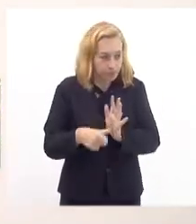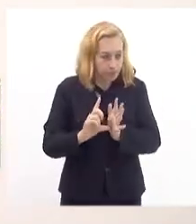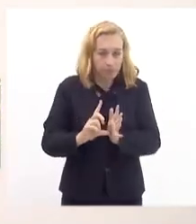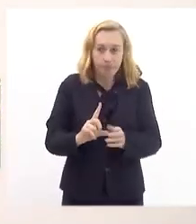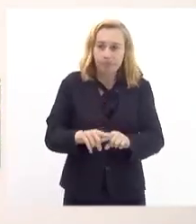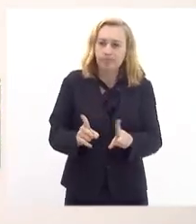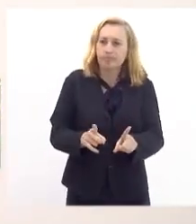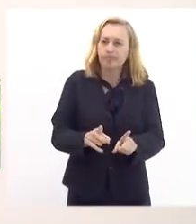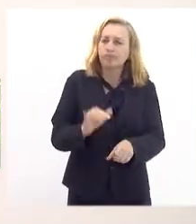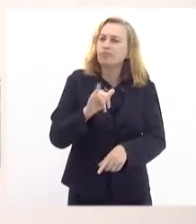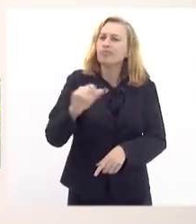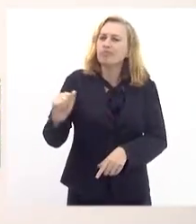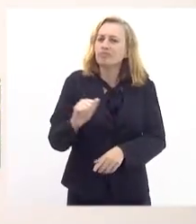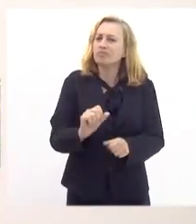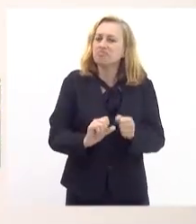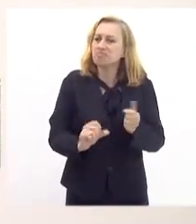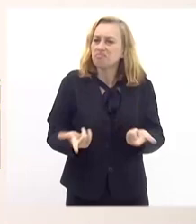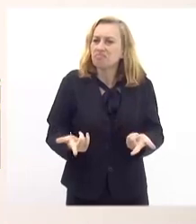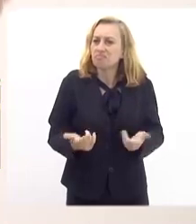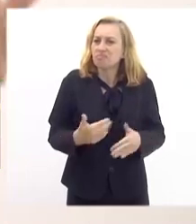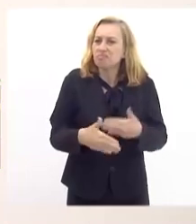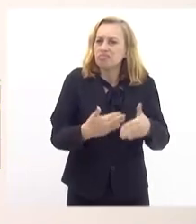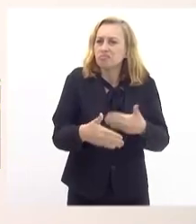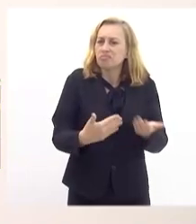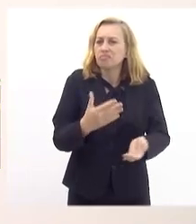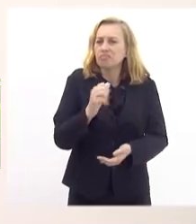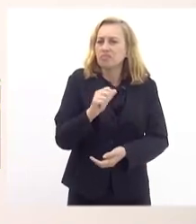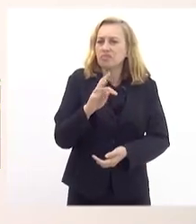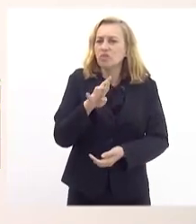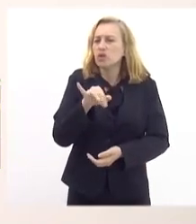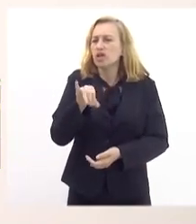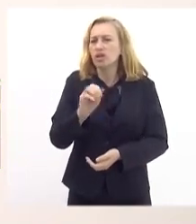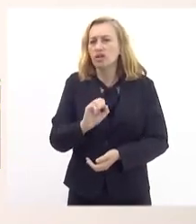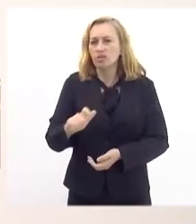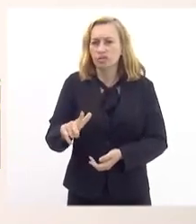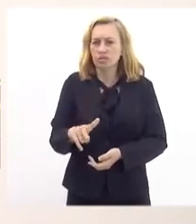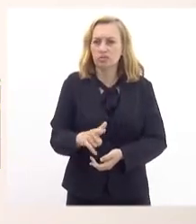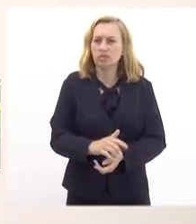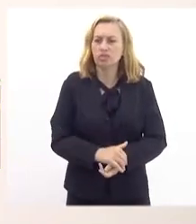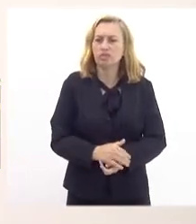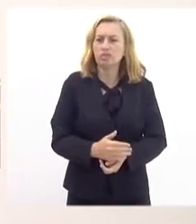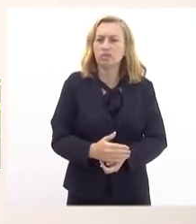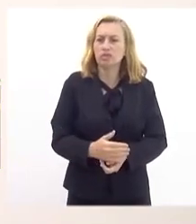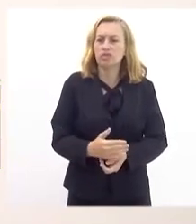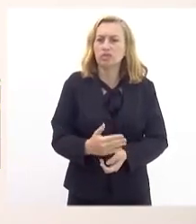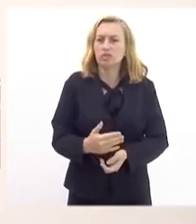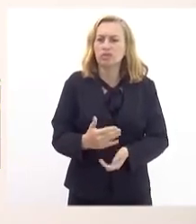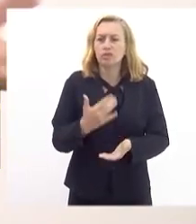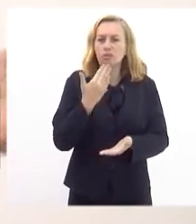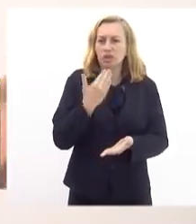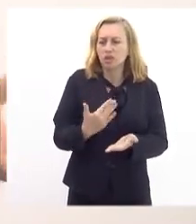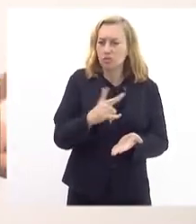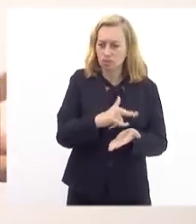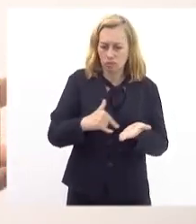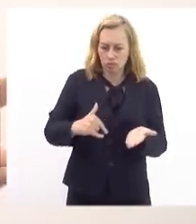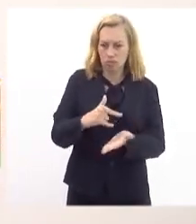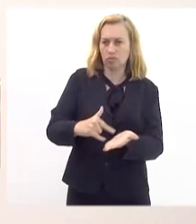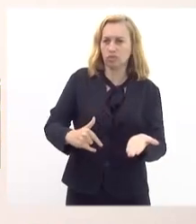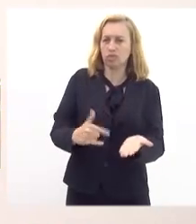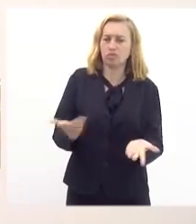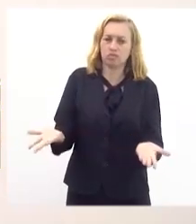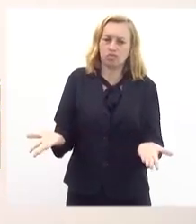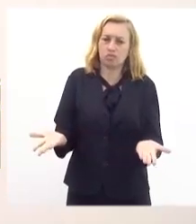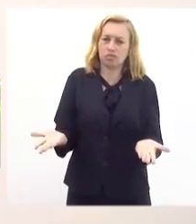mas poxa uma ideia faz é o processo cartorial né Tá foram solicitados os documentos Poxa vida